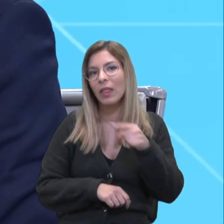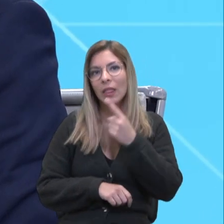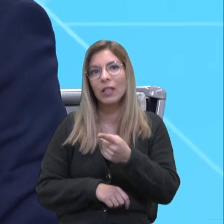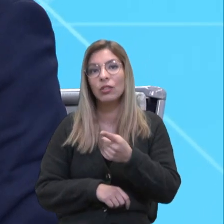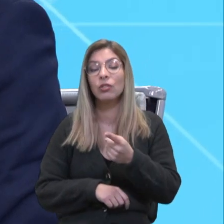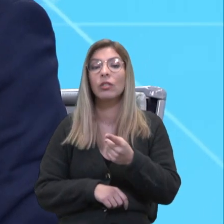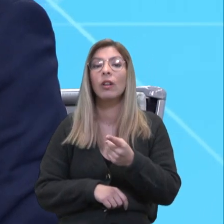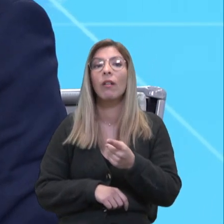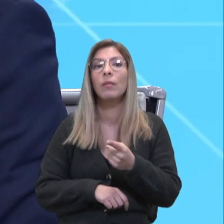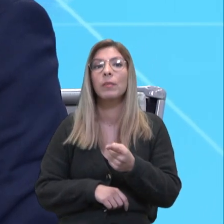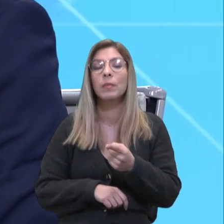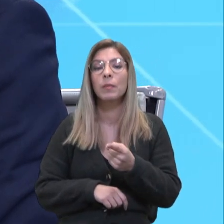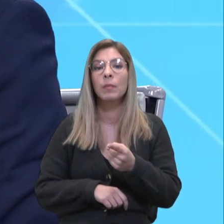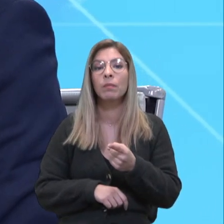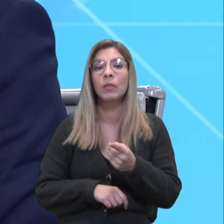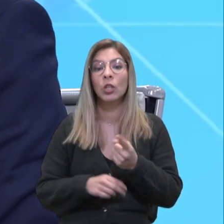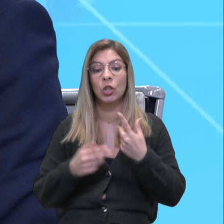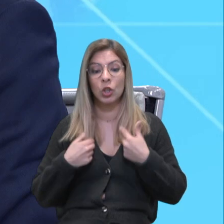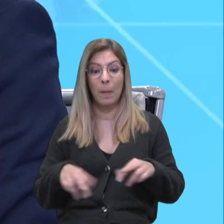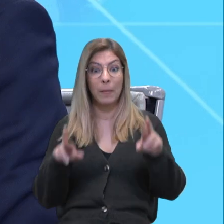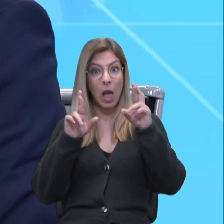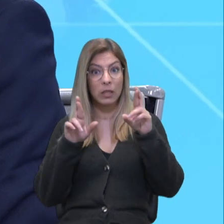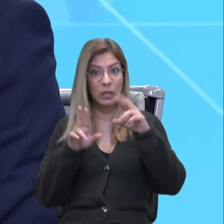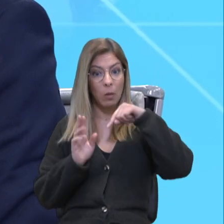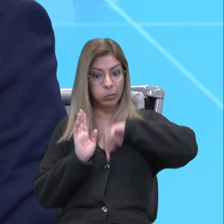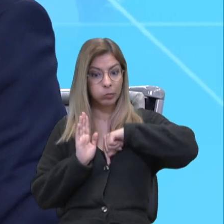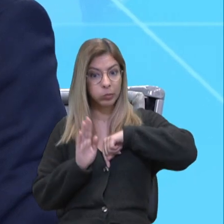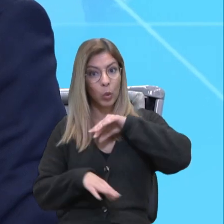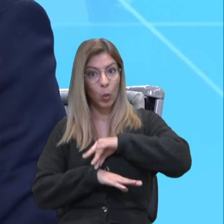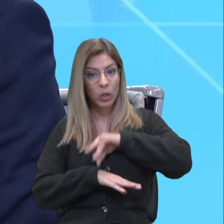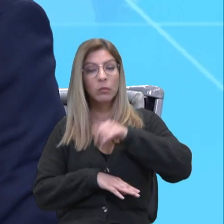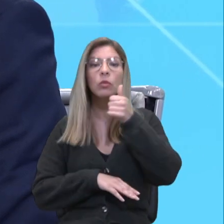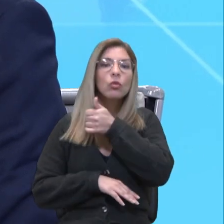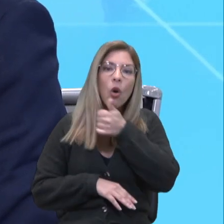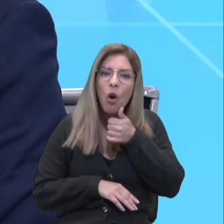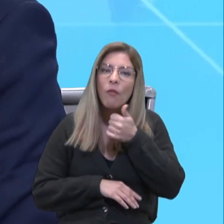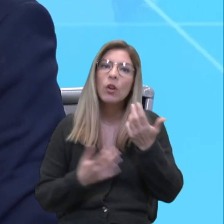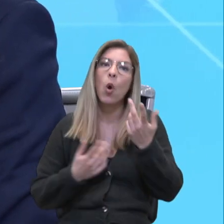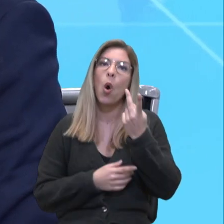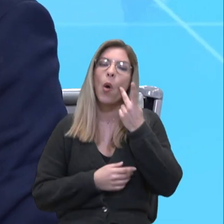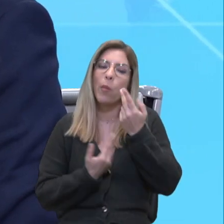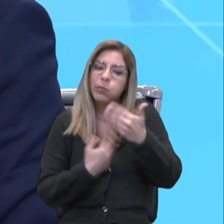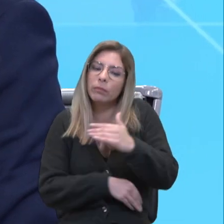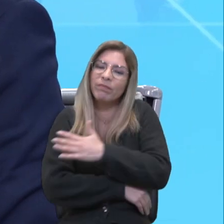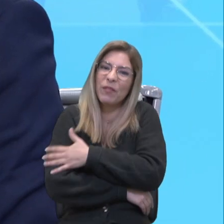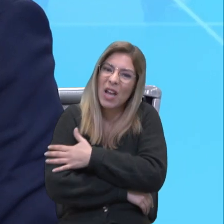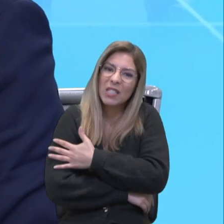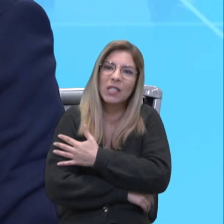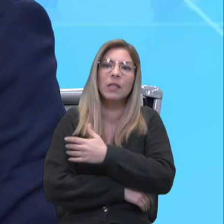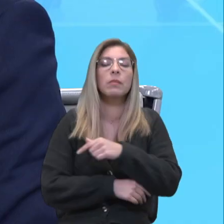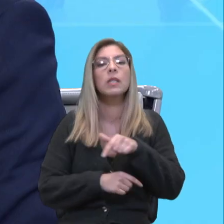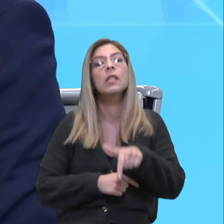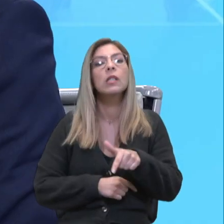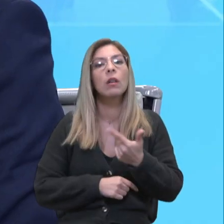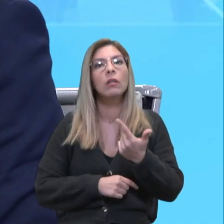só da esperança a que o doente, da pessoa que sofre, da pessoa que vive em condição de fragilidade, a esperança a que é